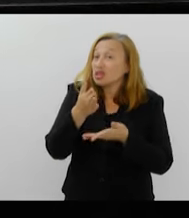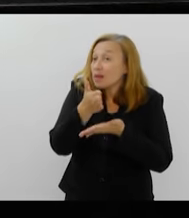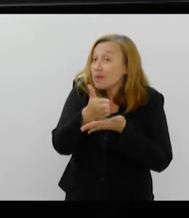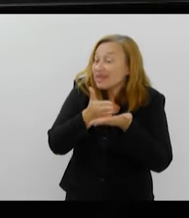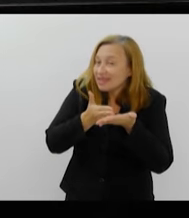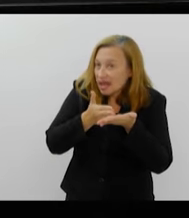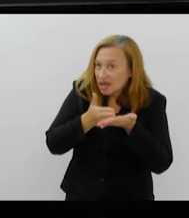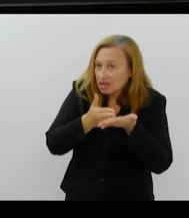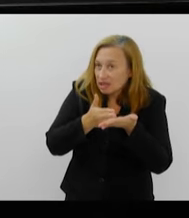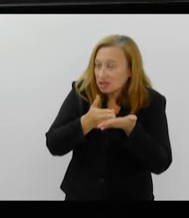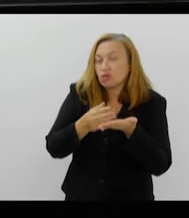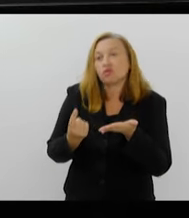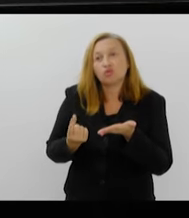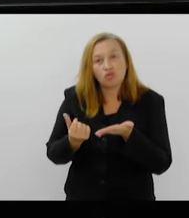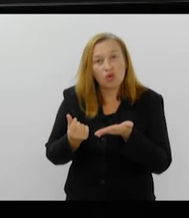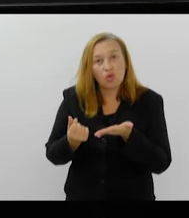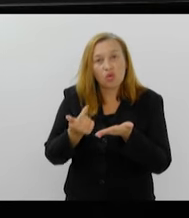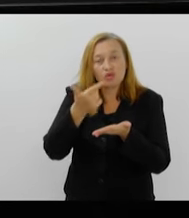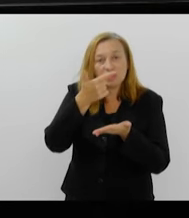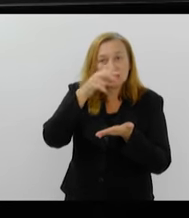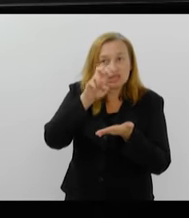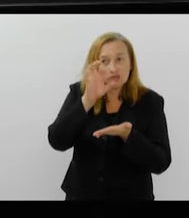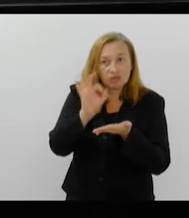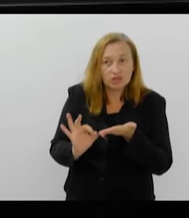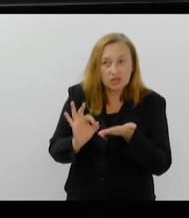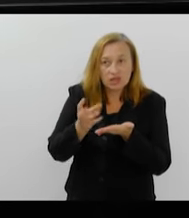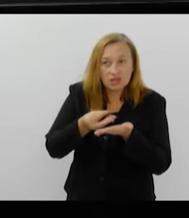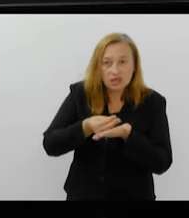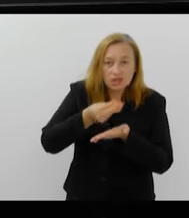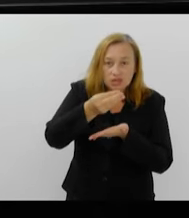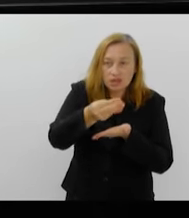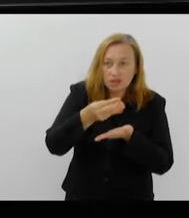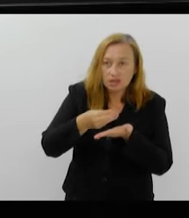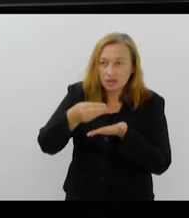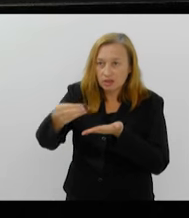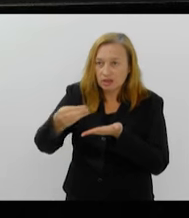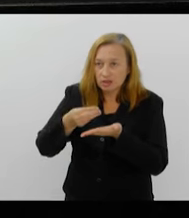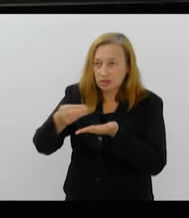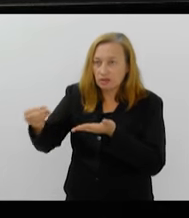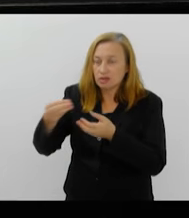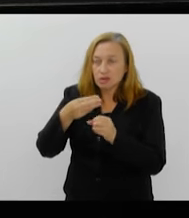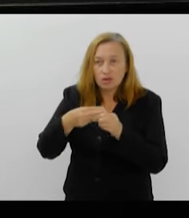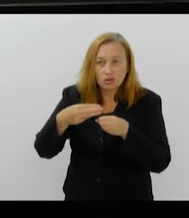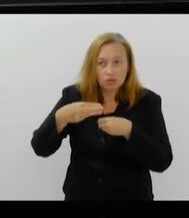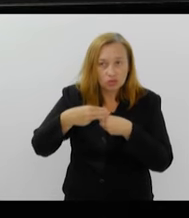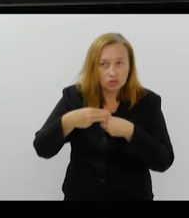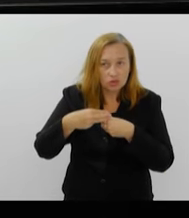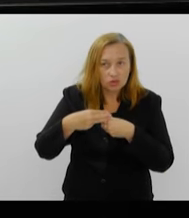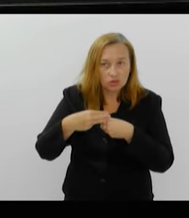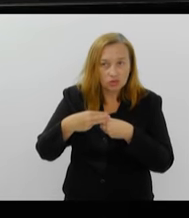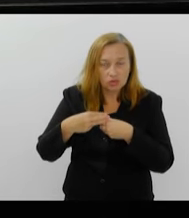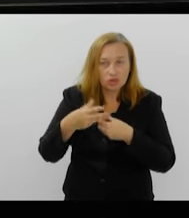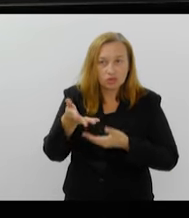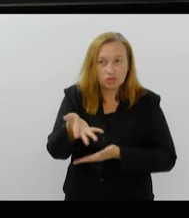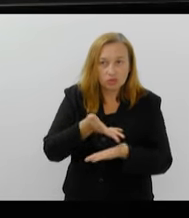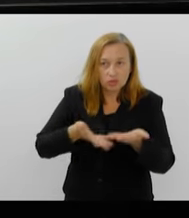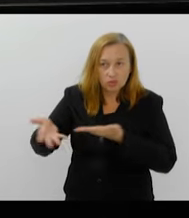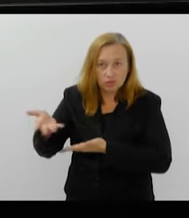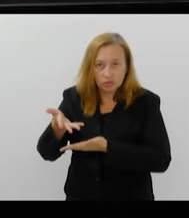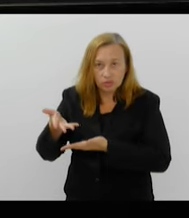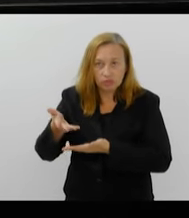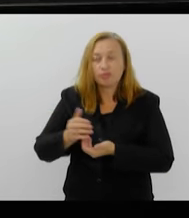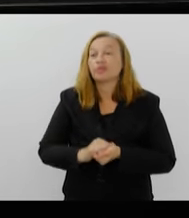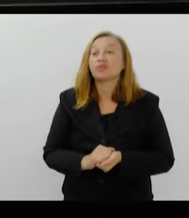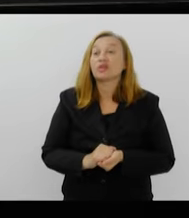seja, 25% dessa arrecadação, será distribuída aos municípios fluminenses, conforme o índice de participação.